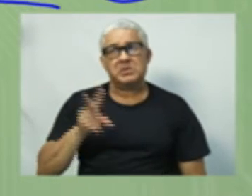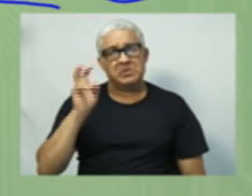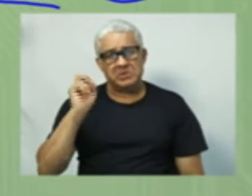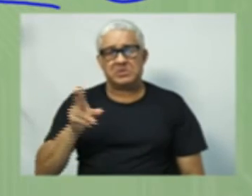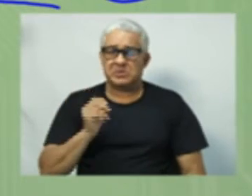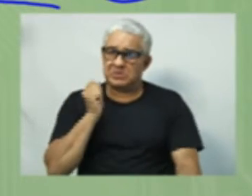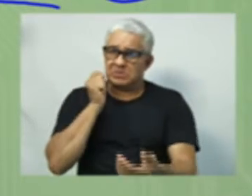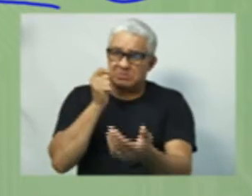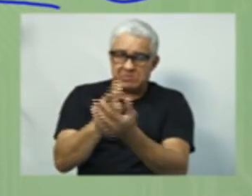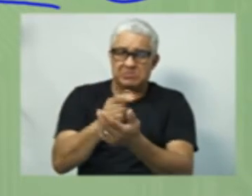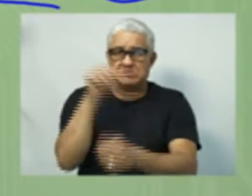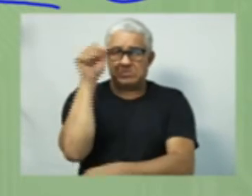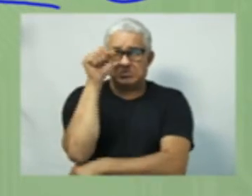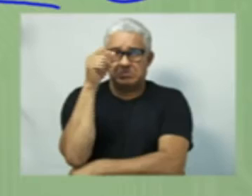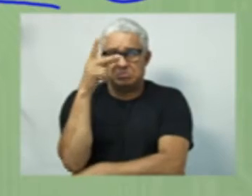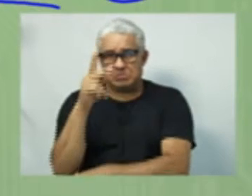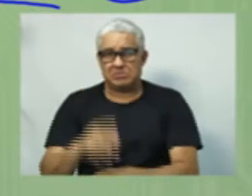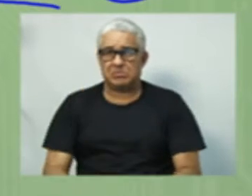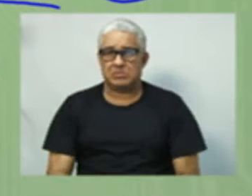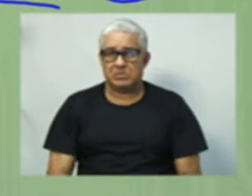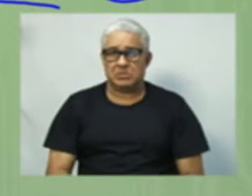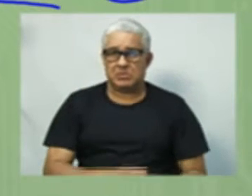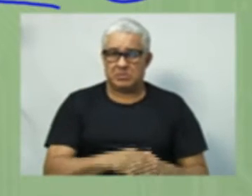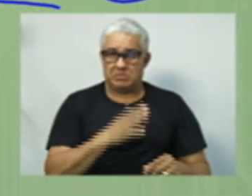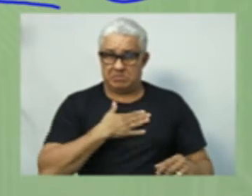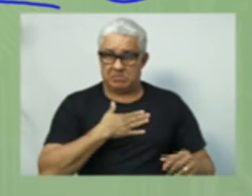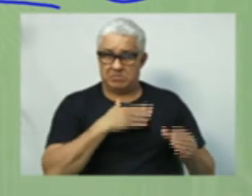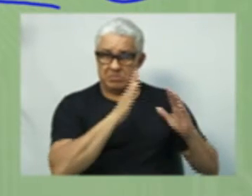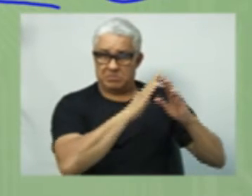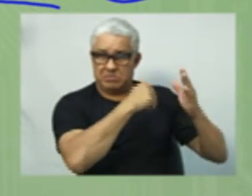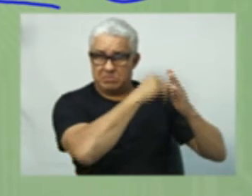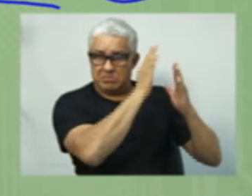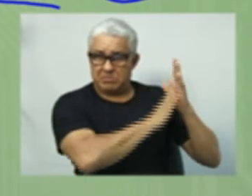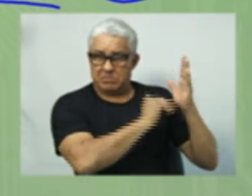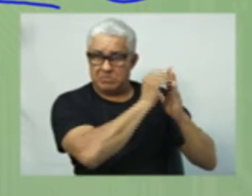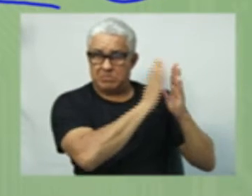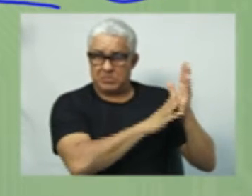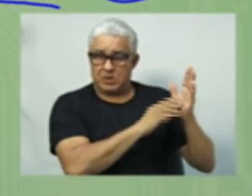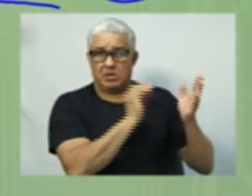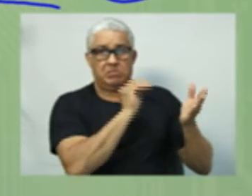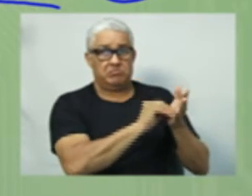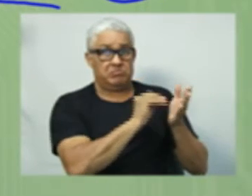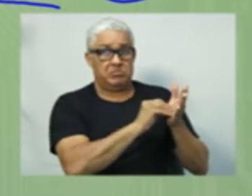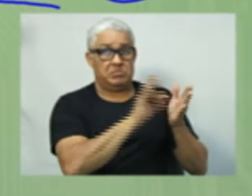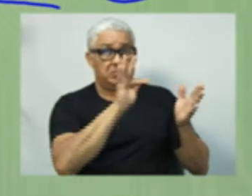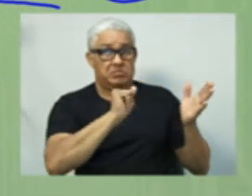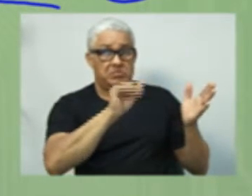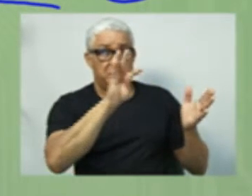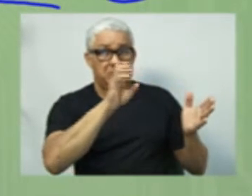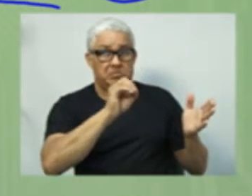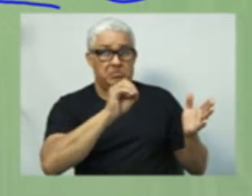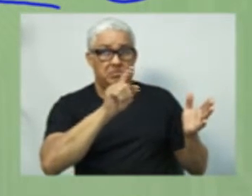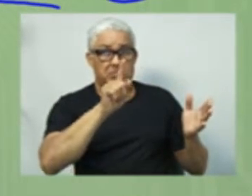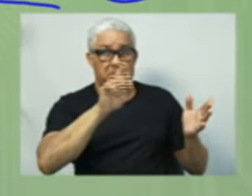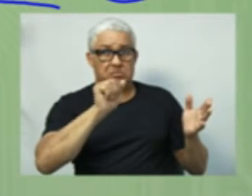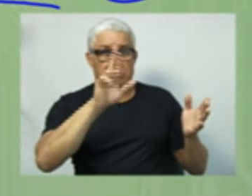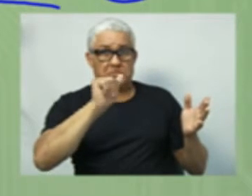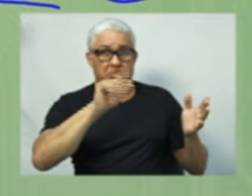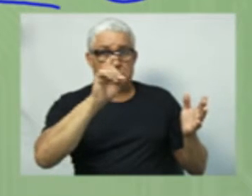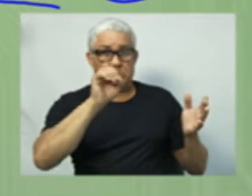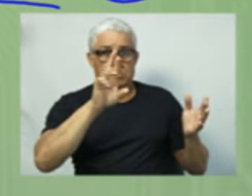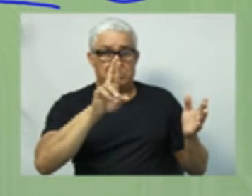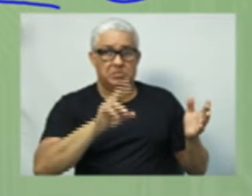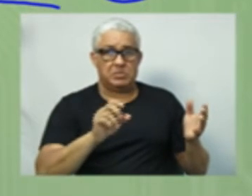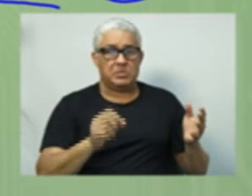carro, você pinta a minha casa, ainda não gerou um fato gerador. Quando gera o fato